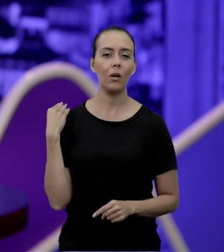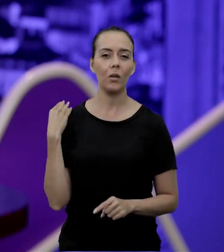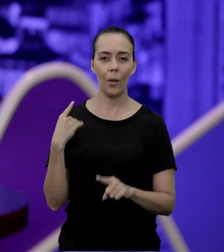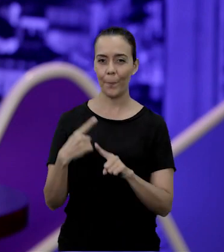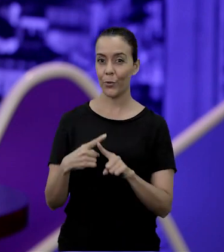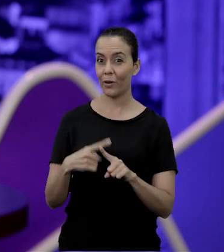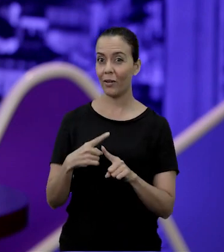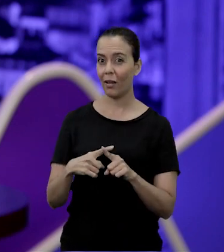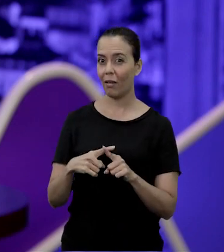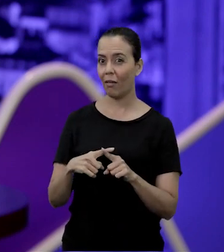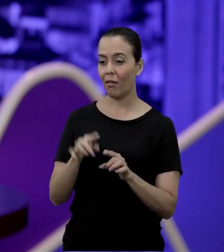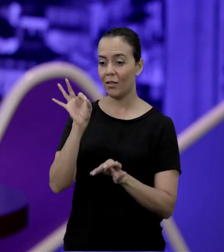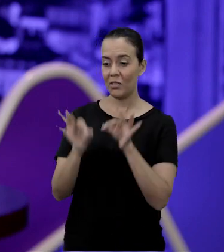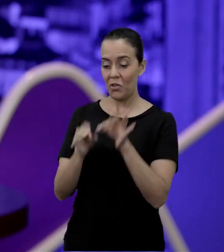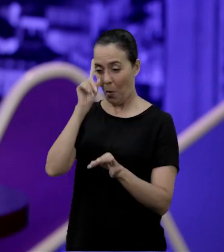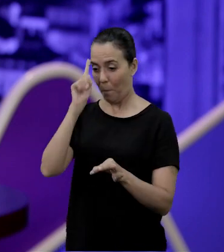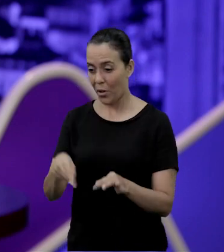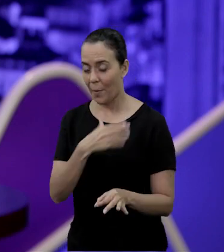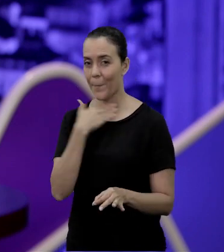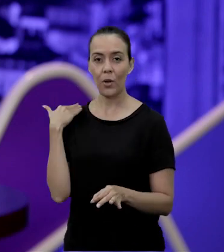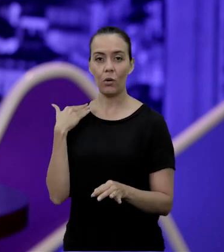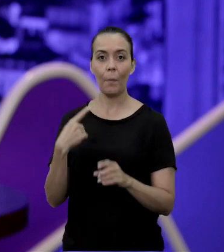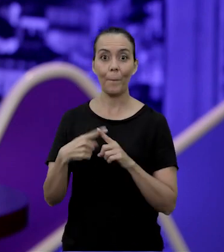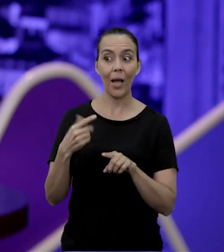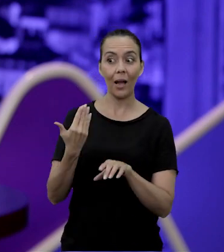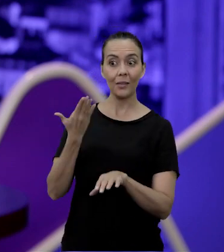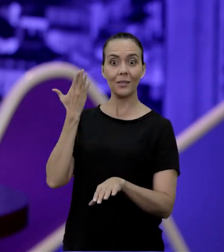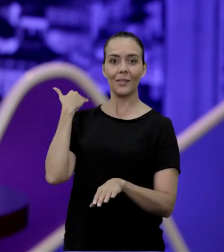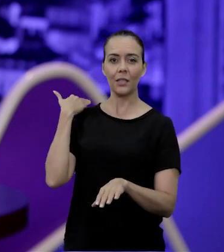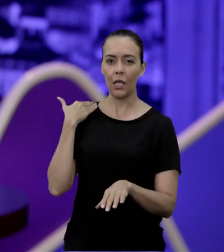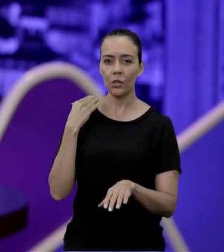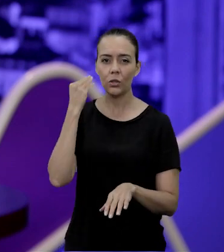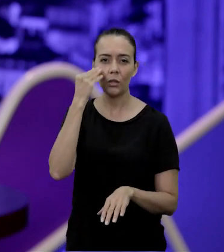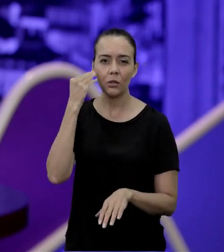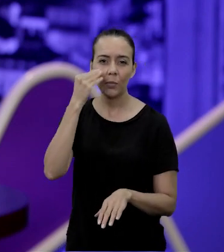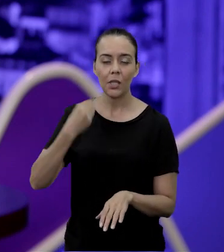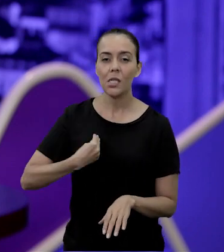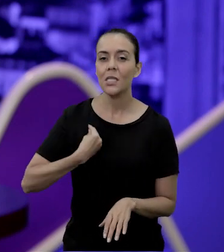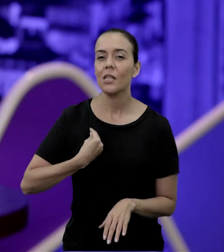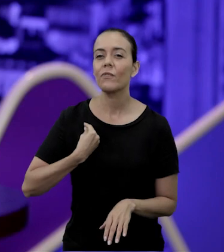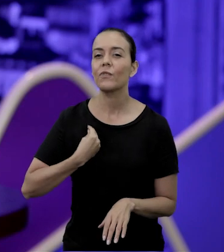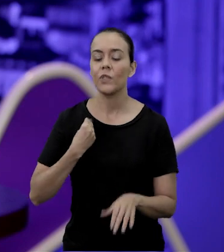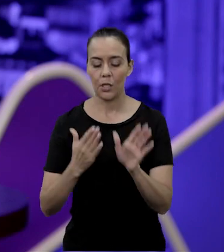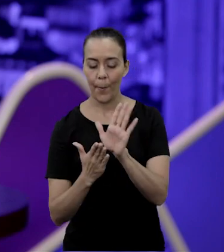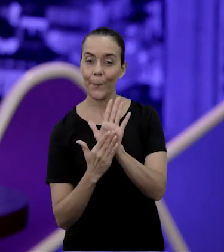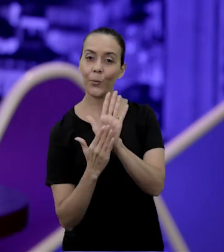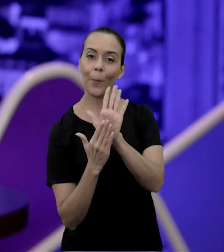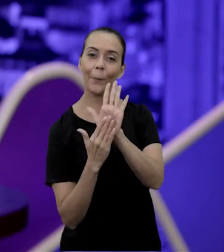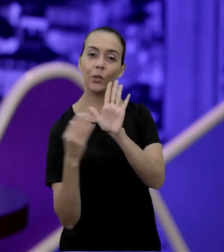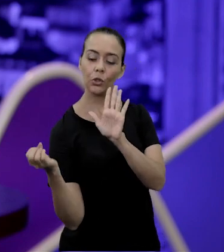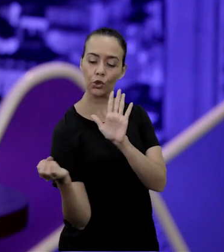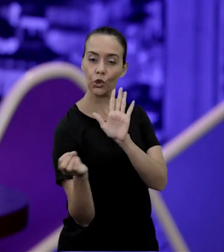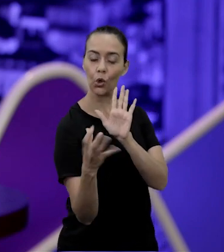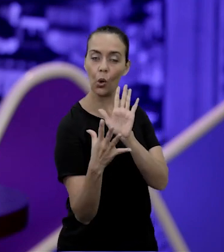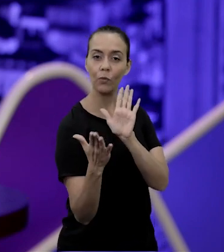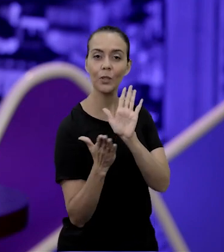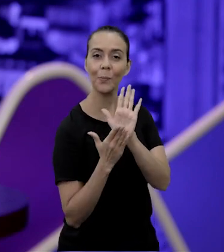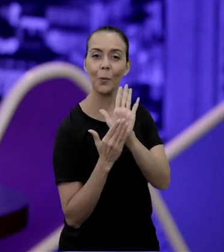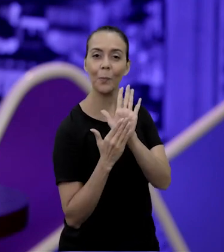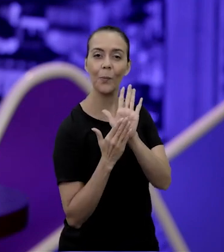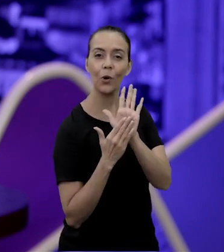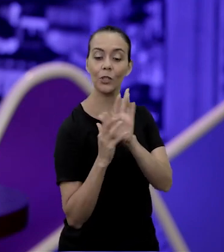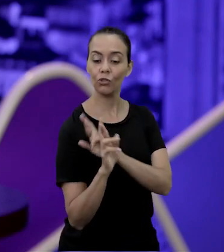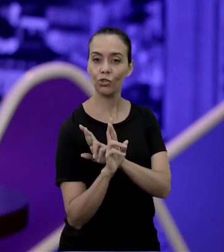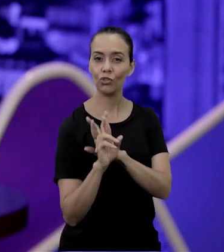contemporâneos. Mas são grandes experimentadores na arte da vida. Eles propuseram alternativas